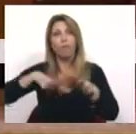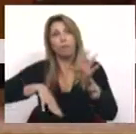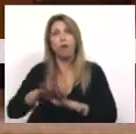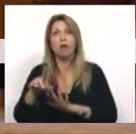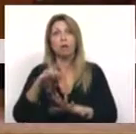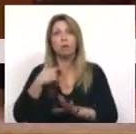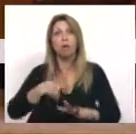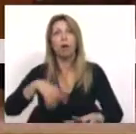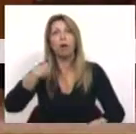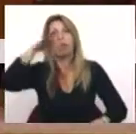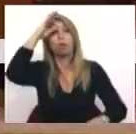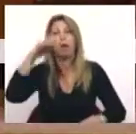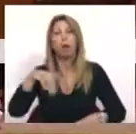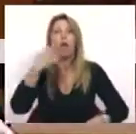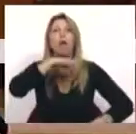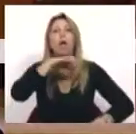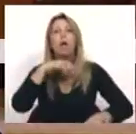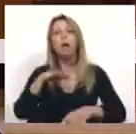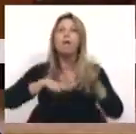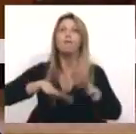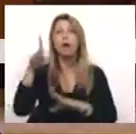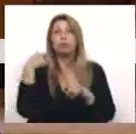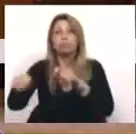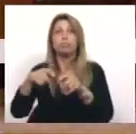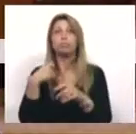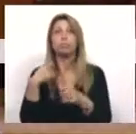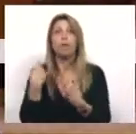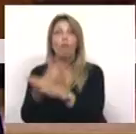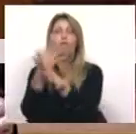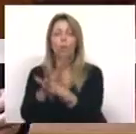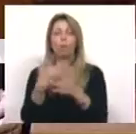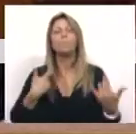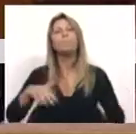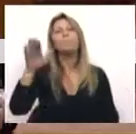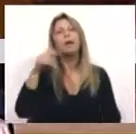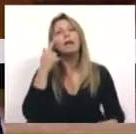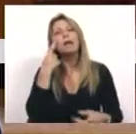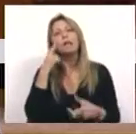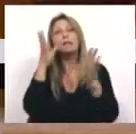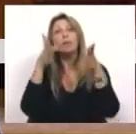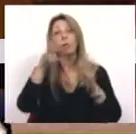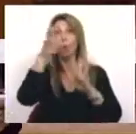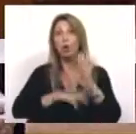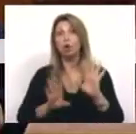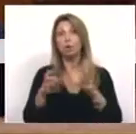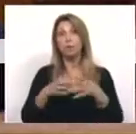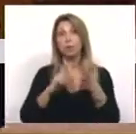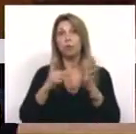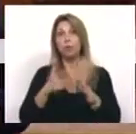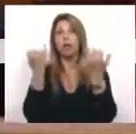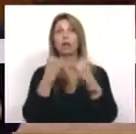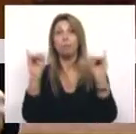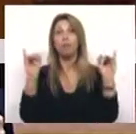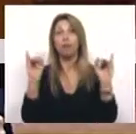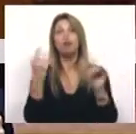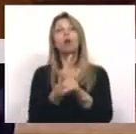a atenção para o relatório desta Comissão Técnica Independente, na medida em que ele chama a atenção para o facto das